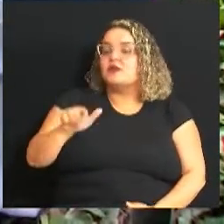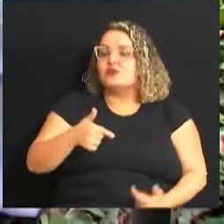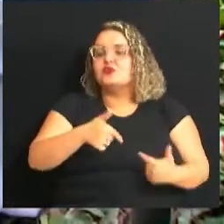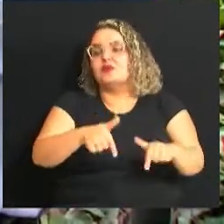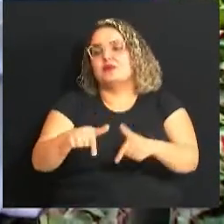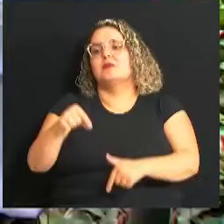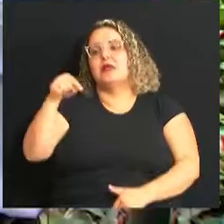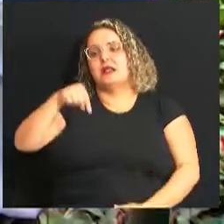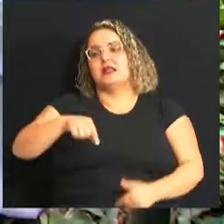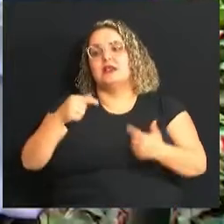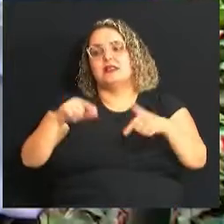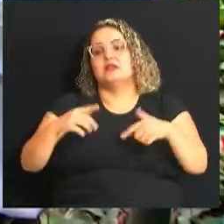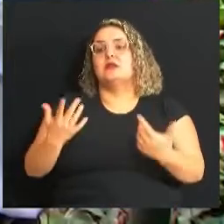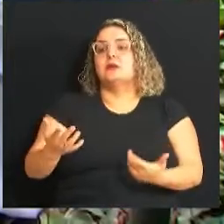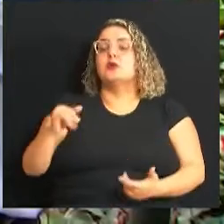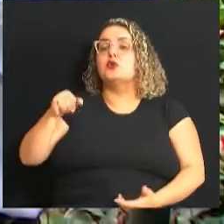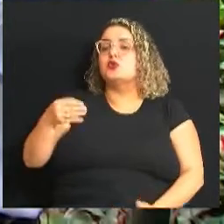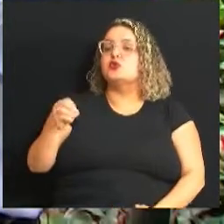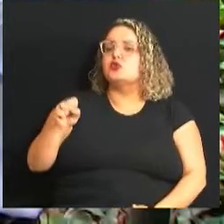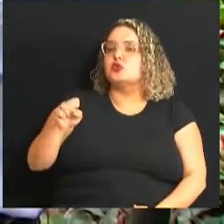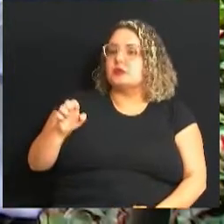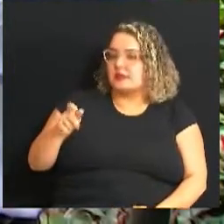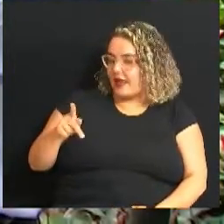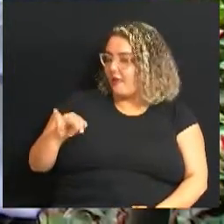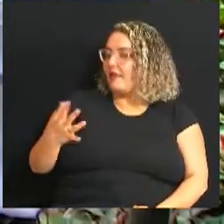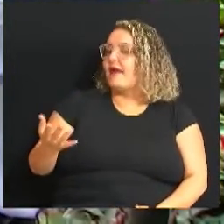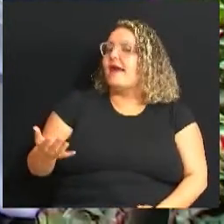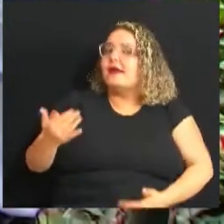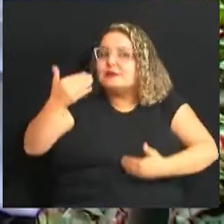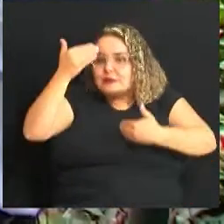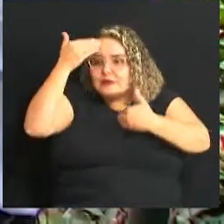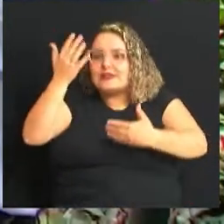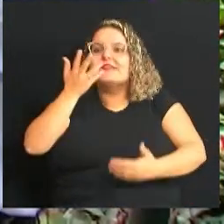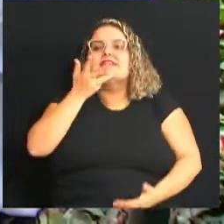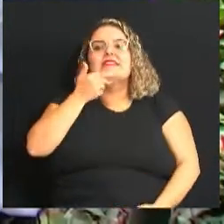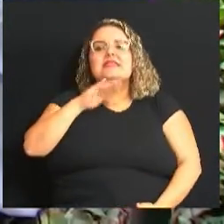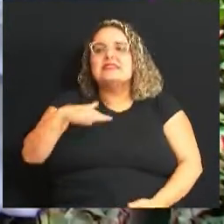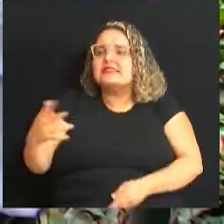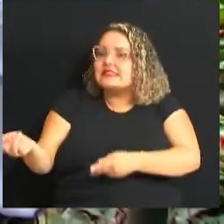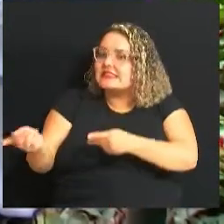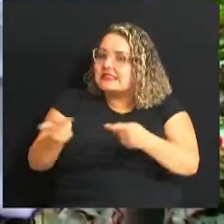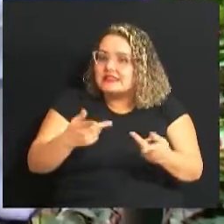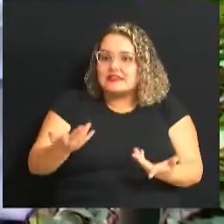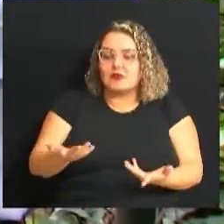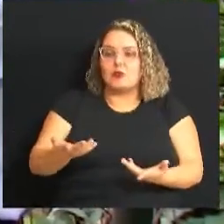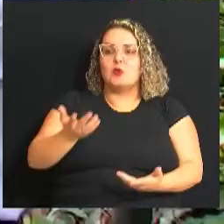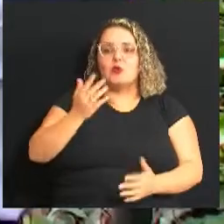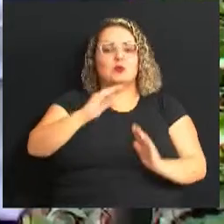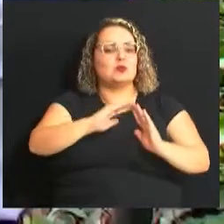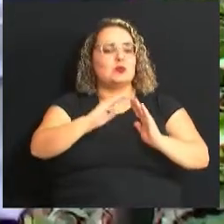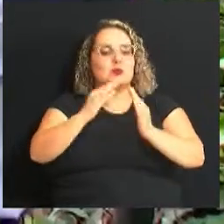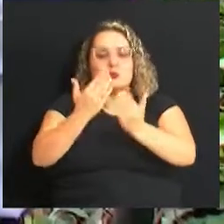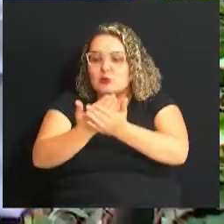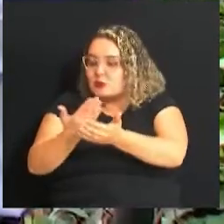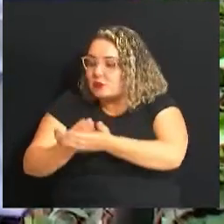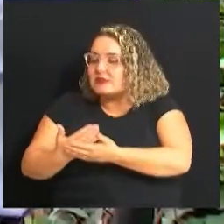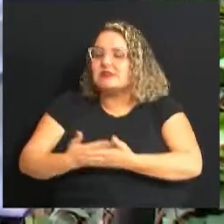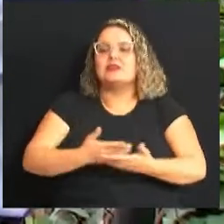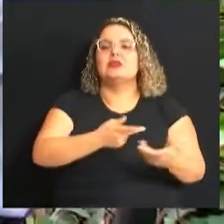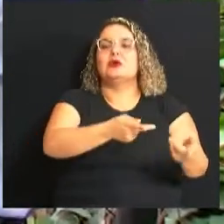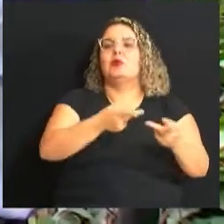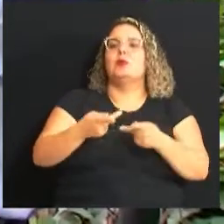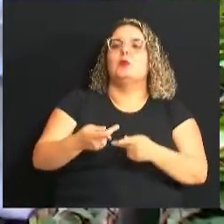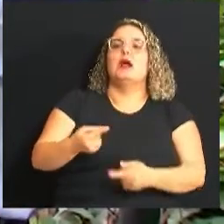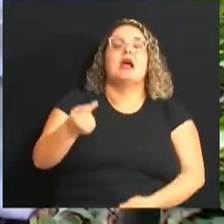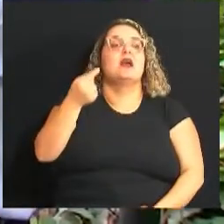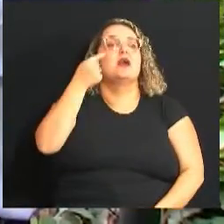nesse local. Giuseppe, é muito gratificante, né? A gente estava vendo aqui as crianças visitando, os estudantes visitando, eles olham